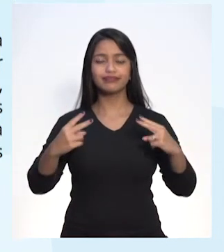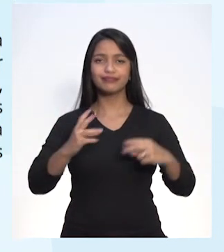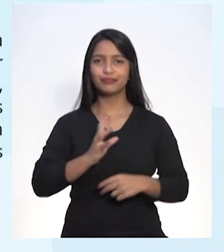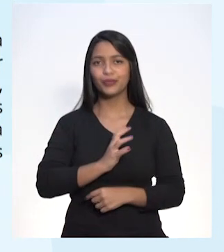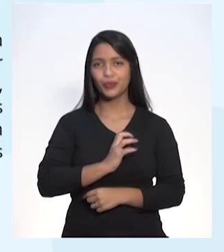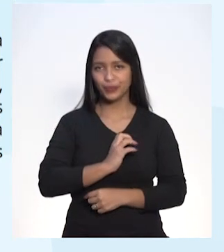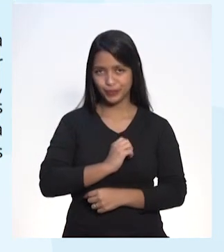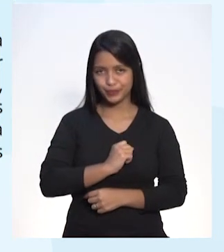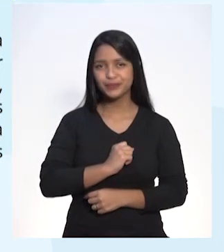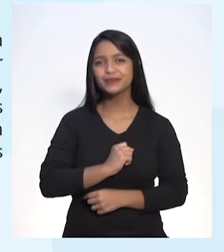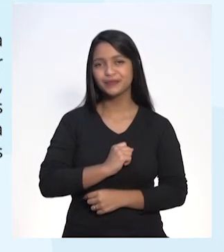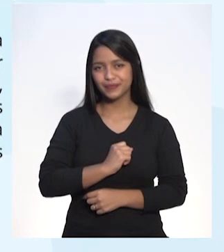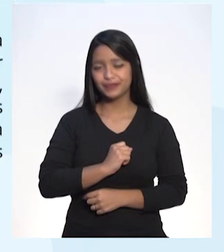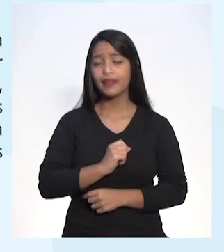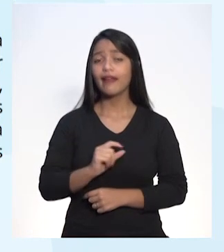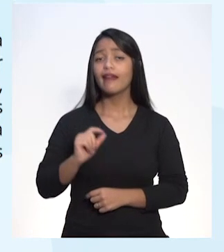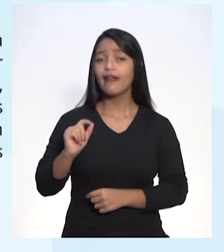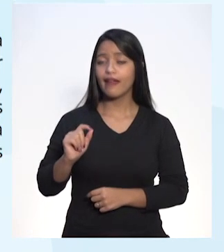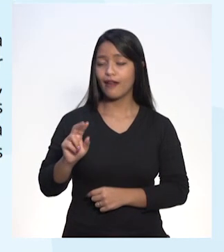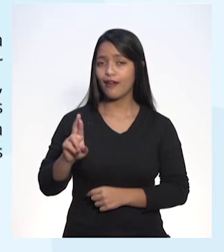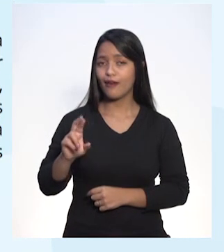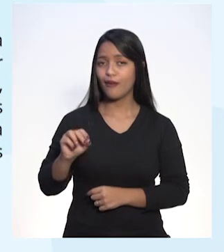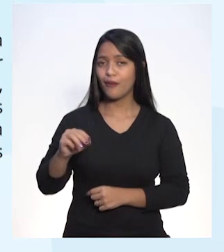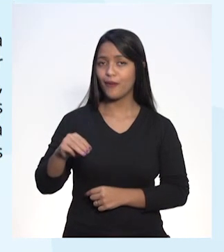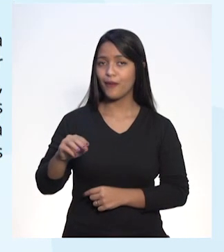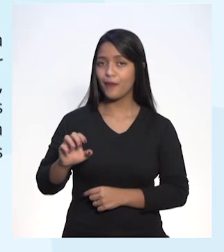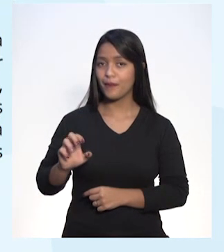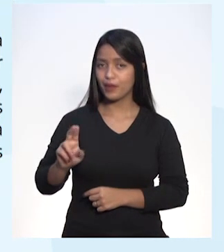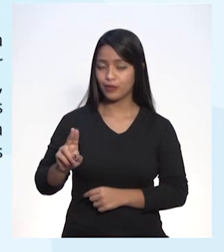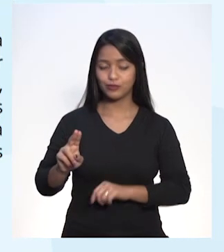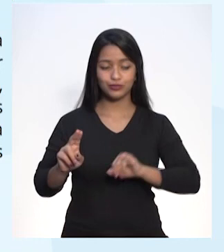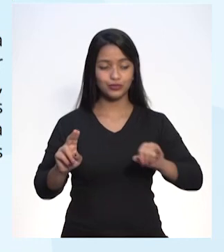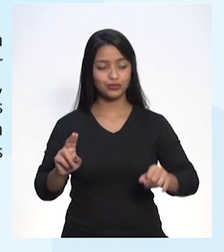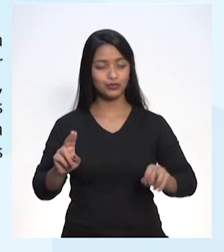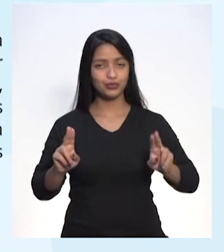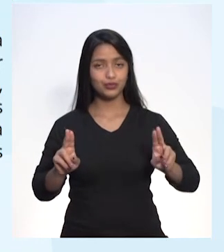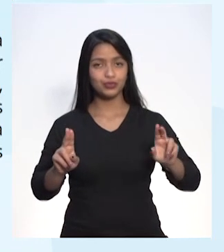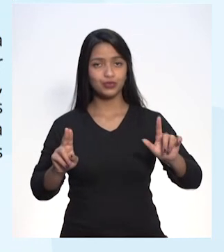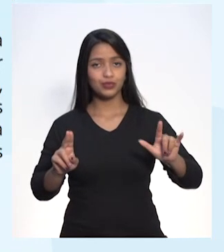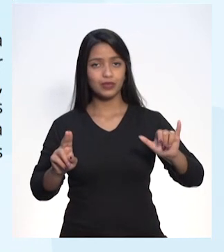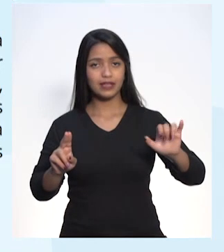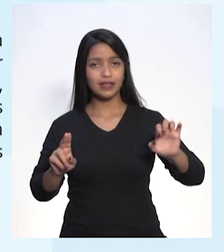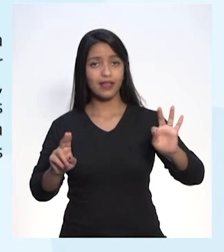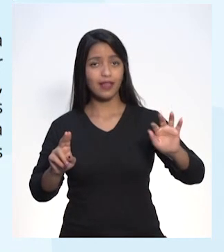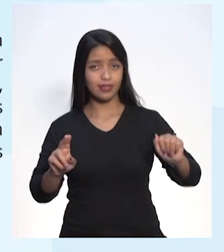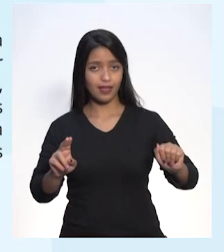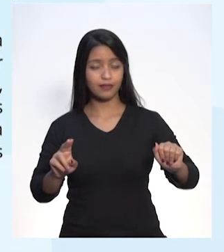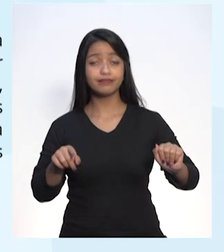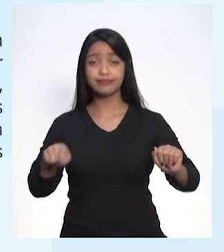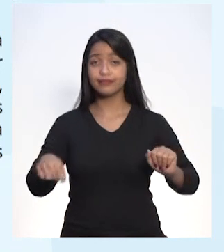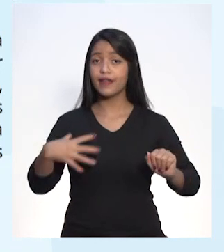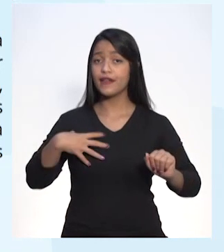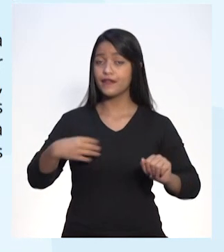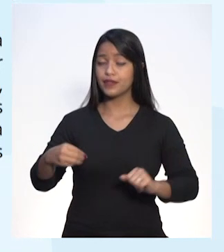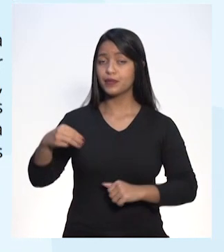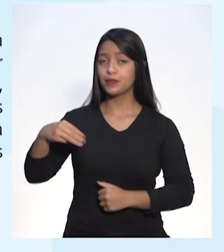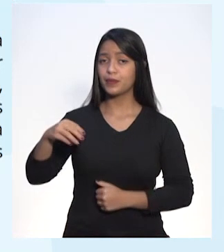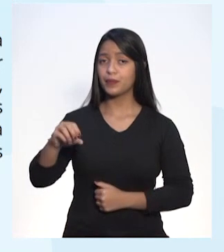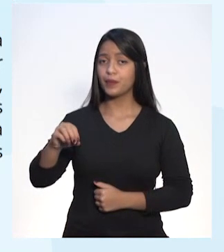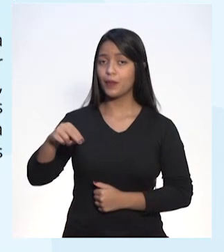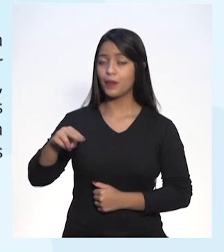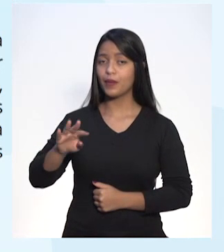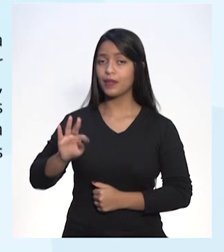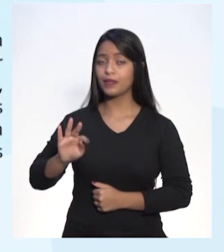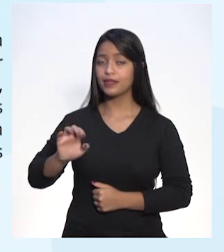Reativou a antiga inimizade. Então, a gente sabe que eles não eram muito amigos. Só que no meio disso tudo, olha lá, manchando, mãos fraternas, sangue, irmão. Aí já